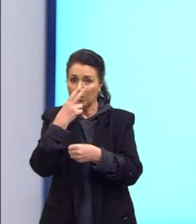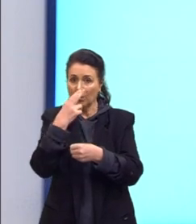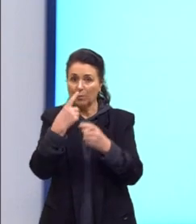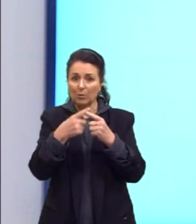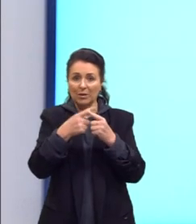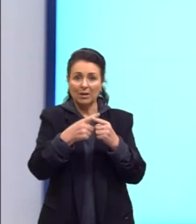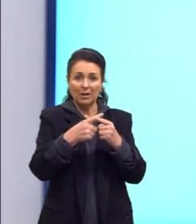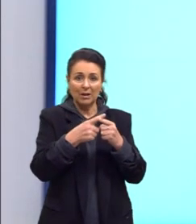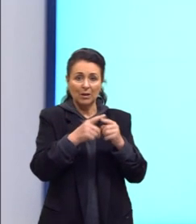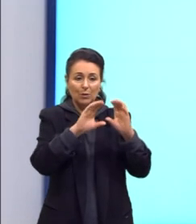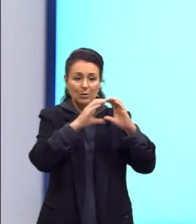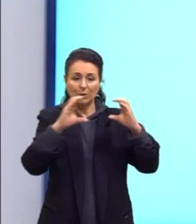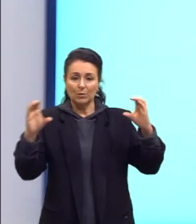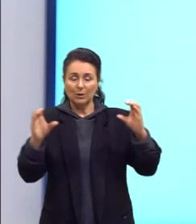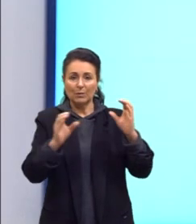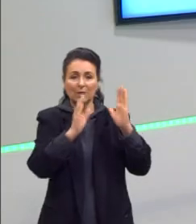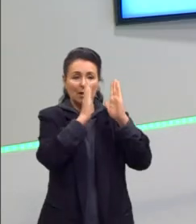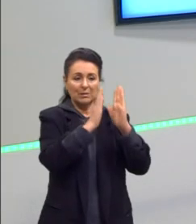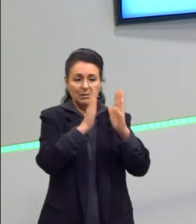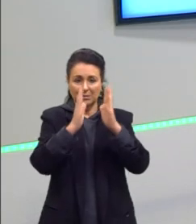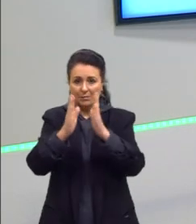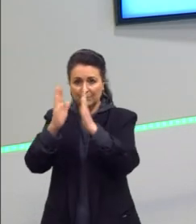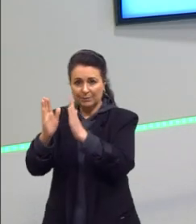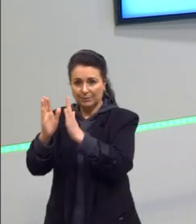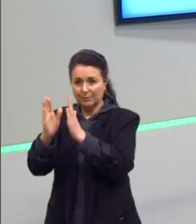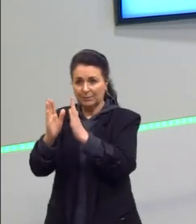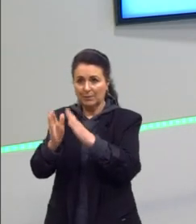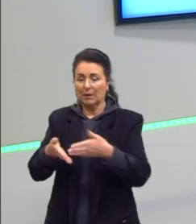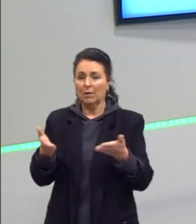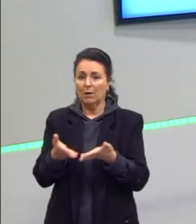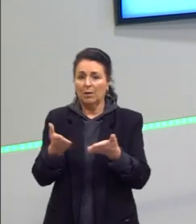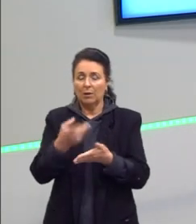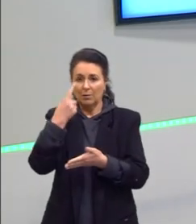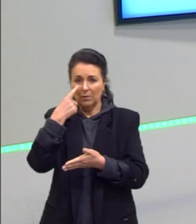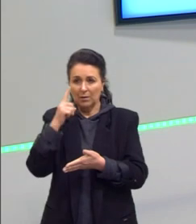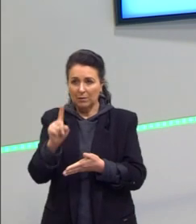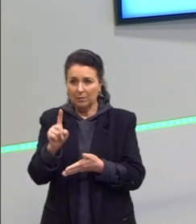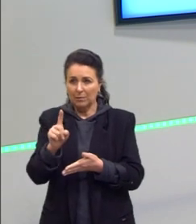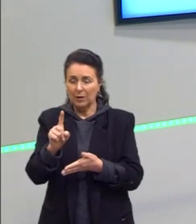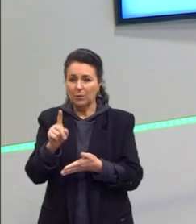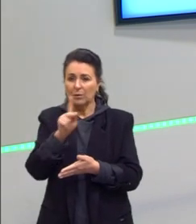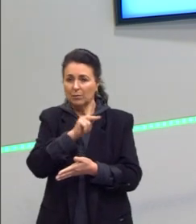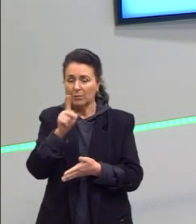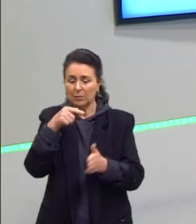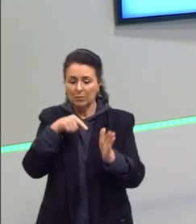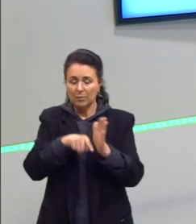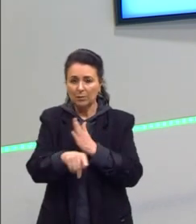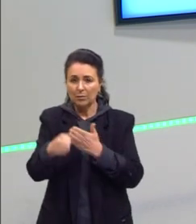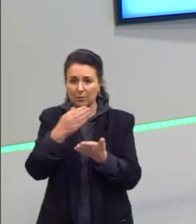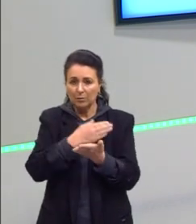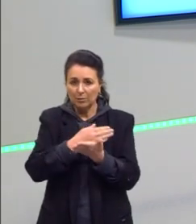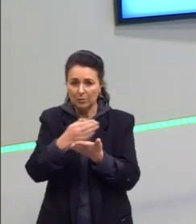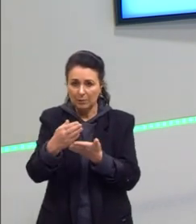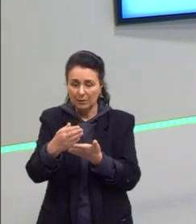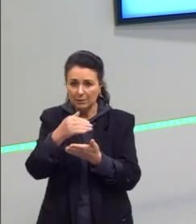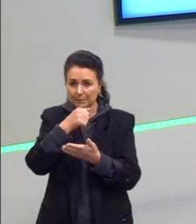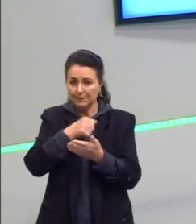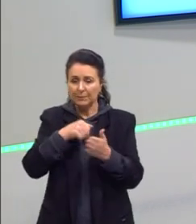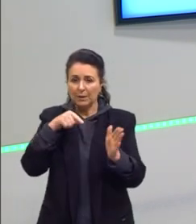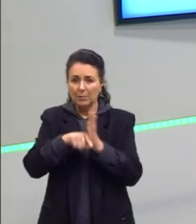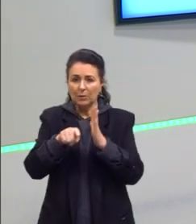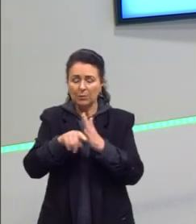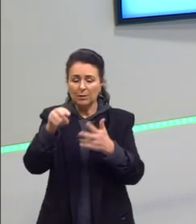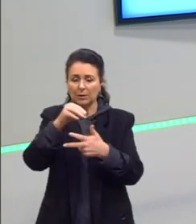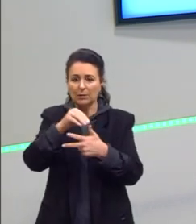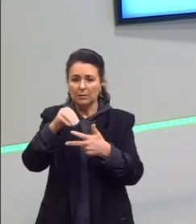né Tá bom então agora a gente vai ver aquela questão Inicial que eu trouxe para você sim aquela questão uma